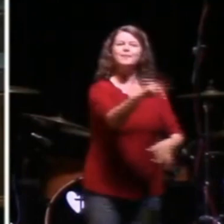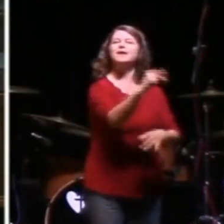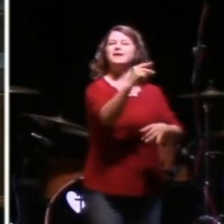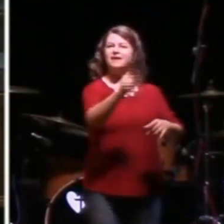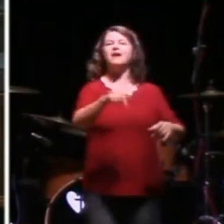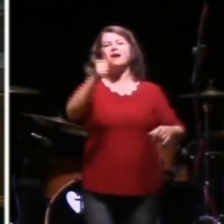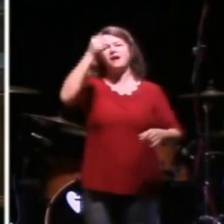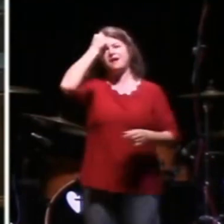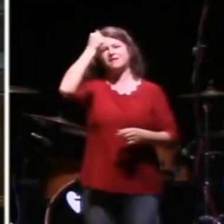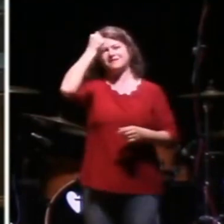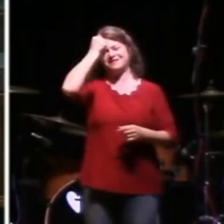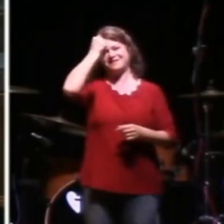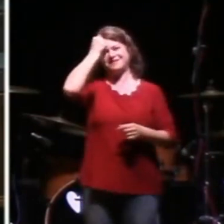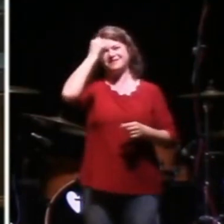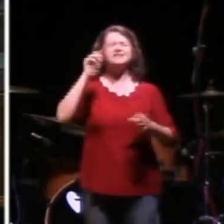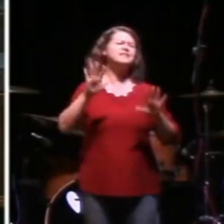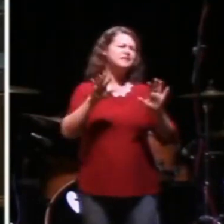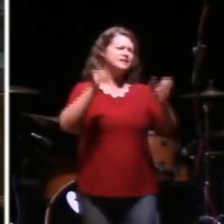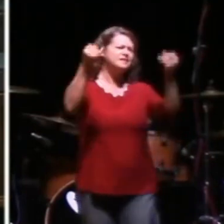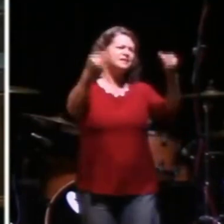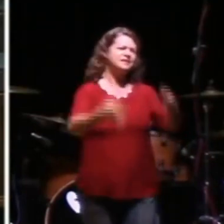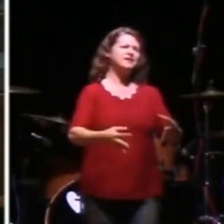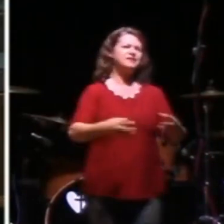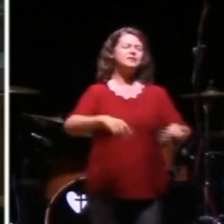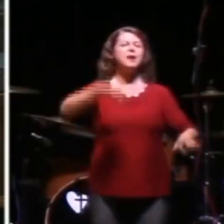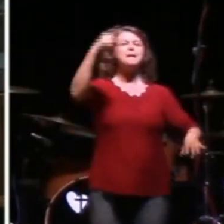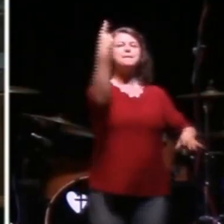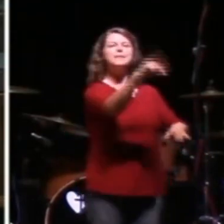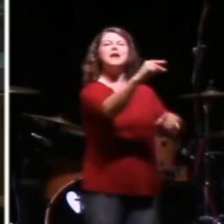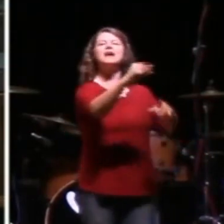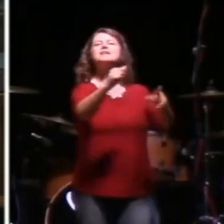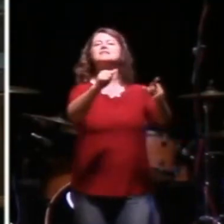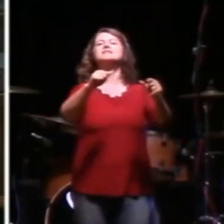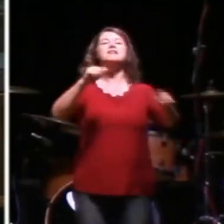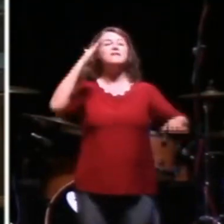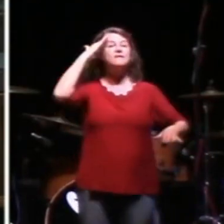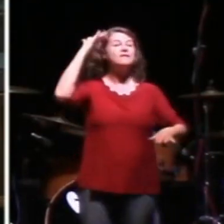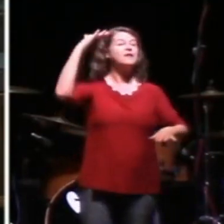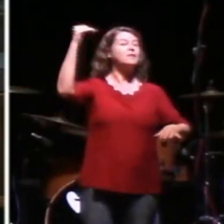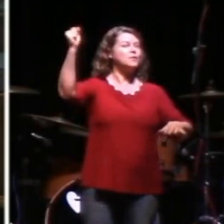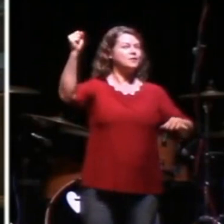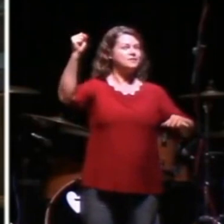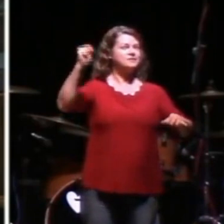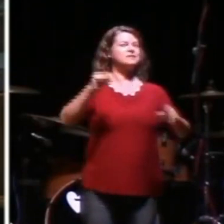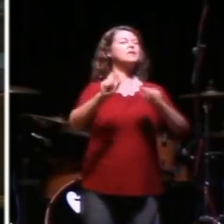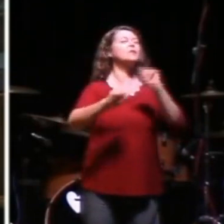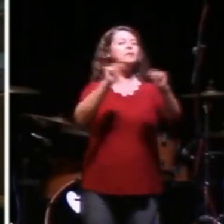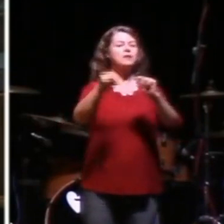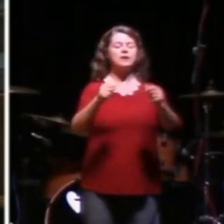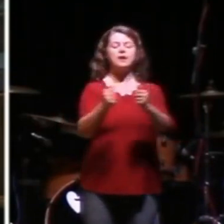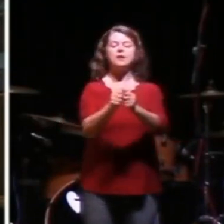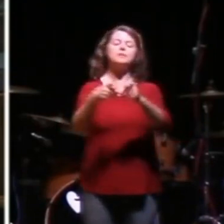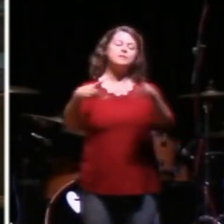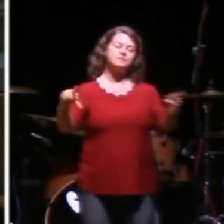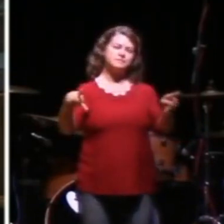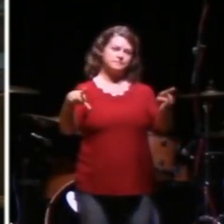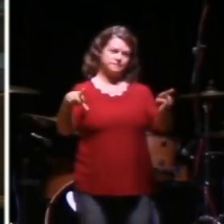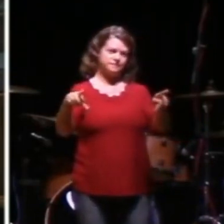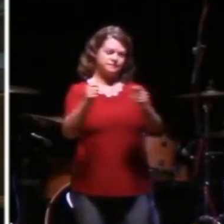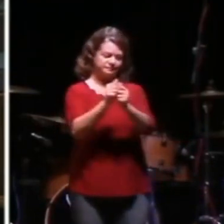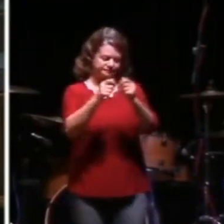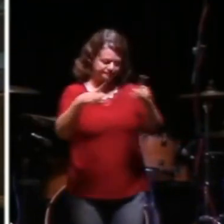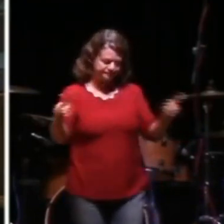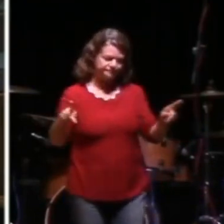falando sobre pragas famosas as pragas do livro do apocalipse a bíblia